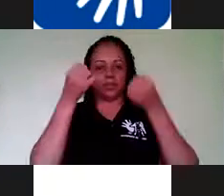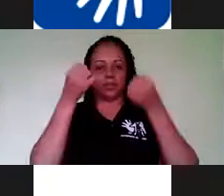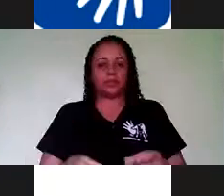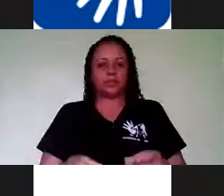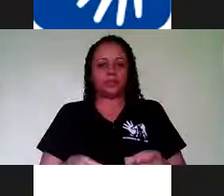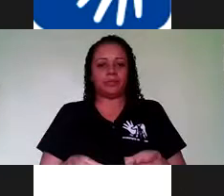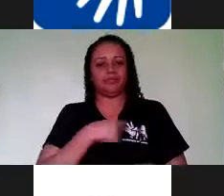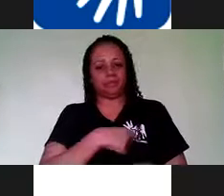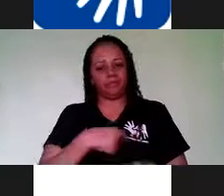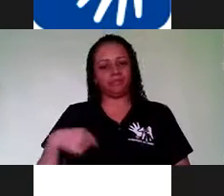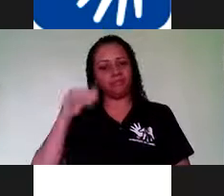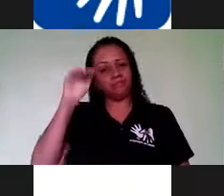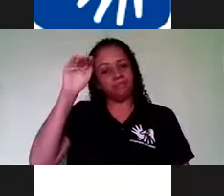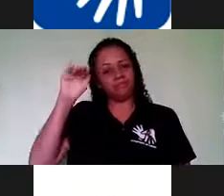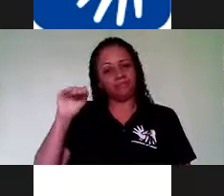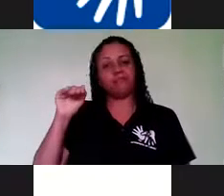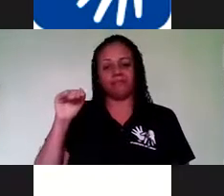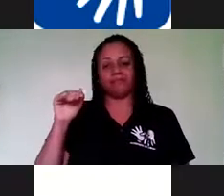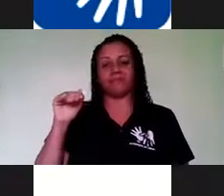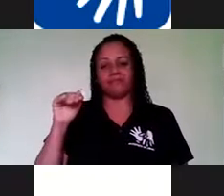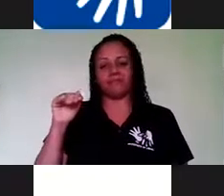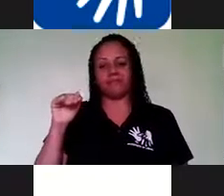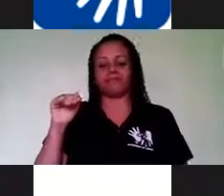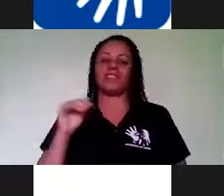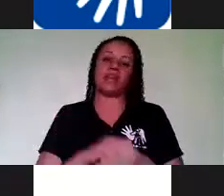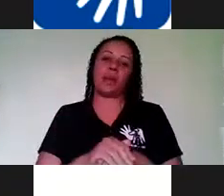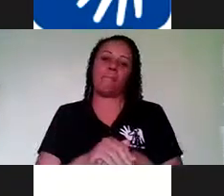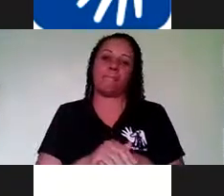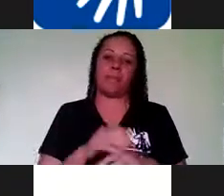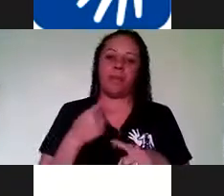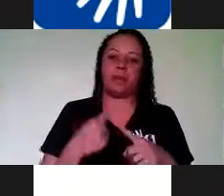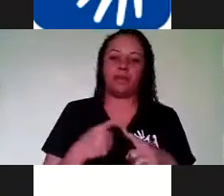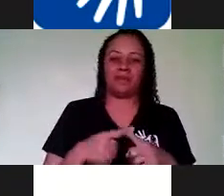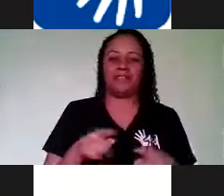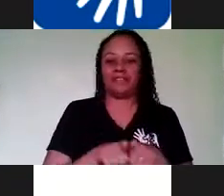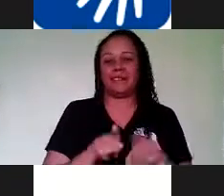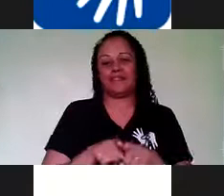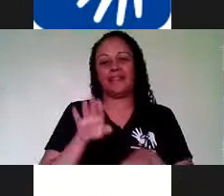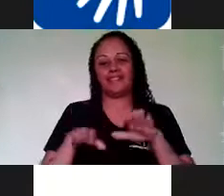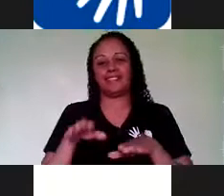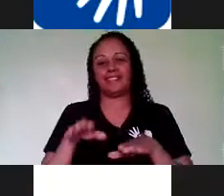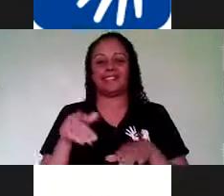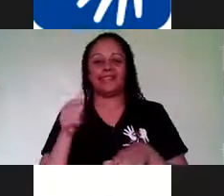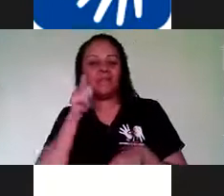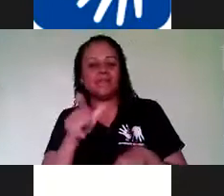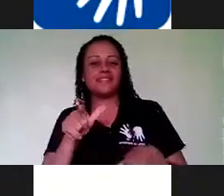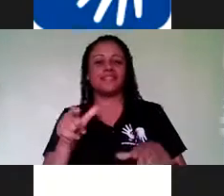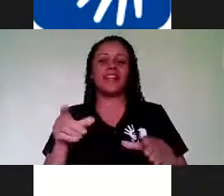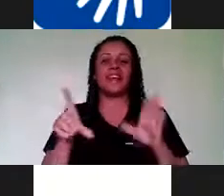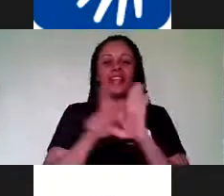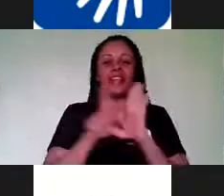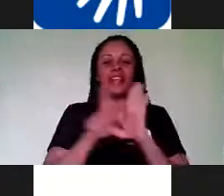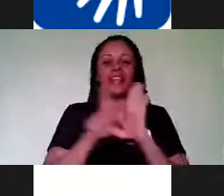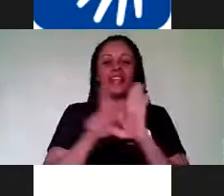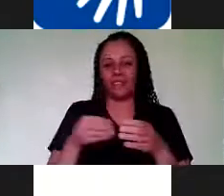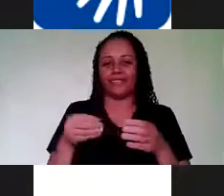quem me conhece, menos 10 centímetros, eu também já estaria na lei de cotas. Eu tenho os cabelos encaracolados até os ombros,